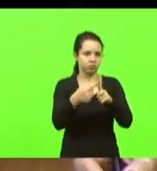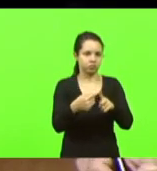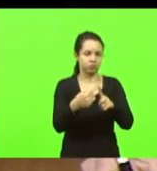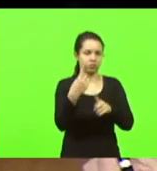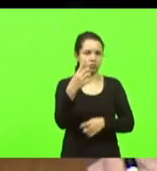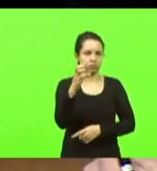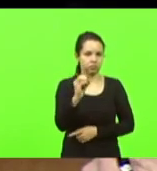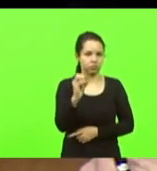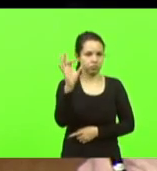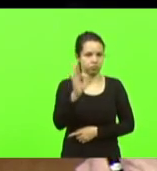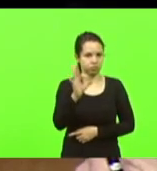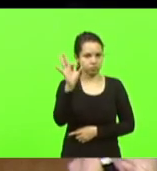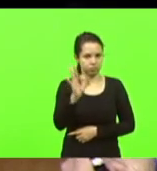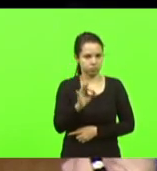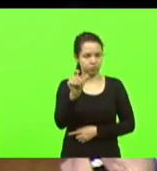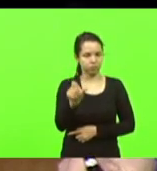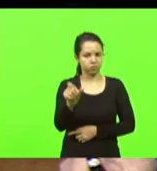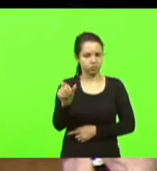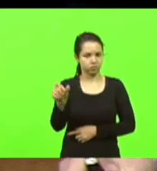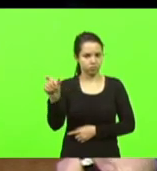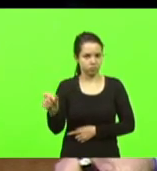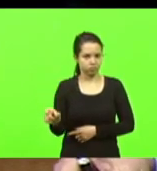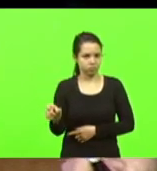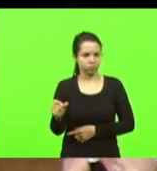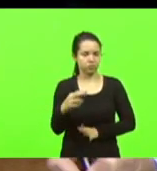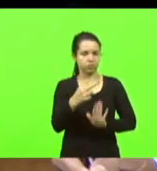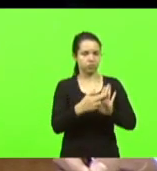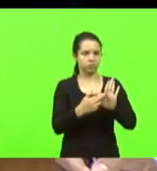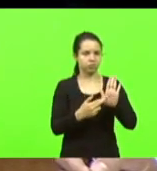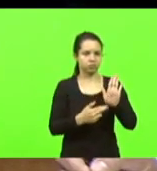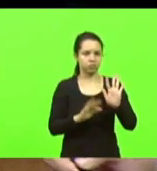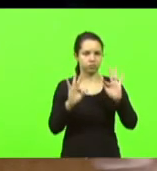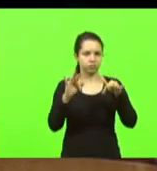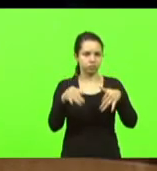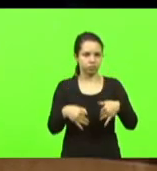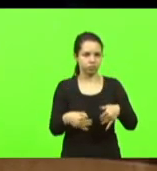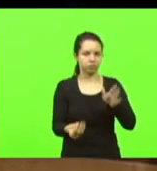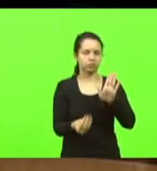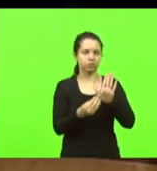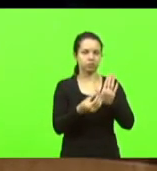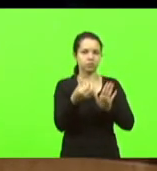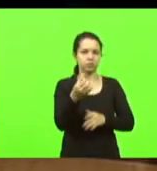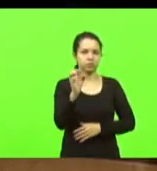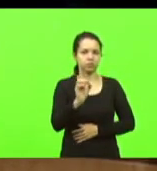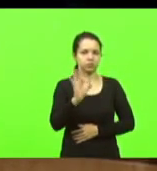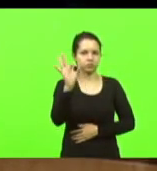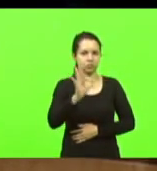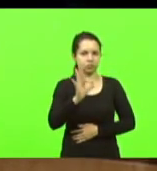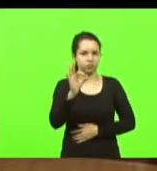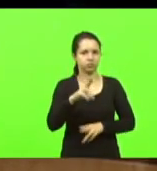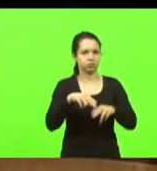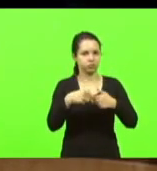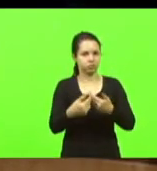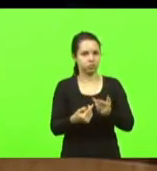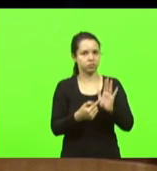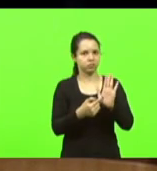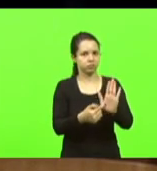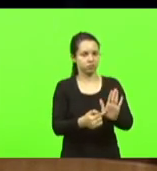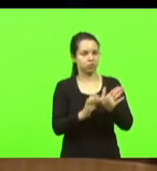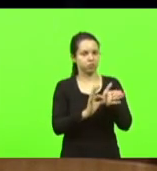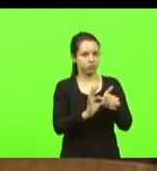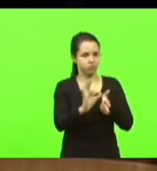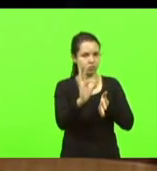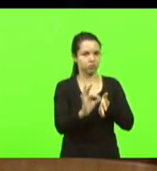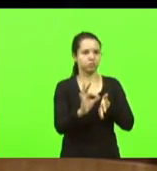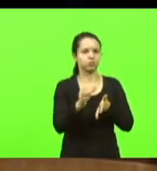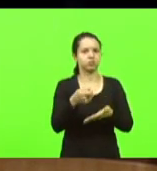redação final este pulou em sessenta por cento por isso nós estamos apresentando o destaque também reivindicando